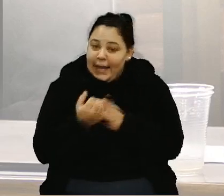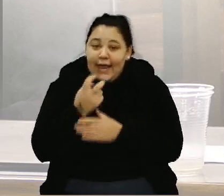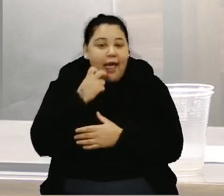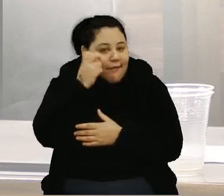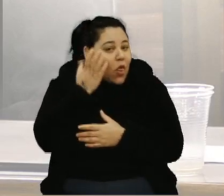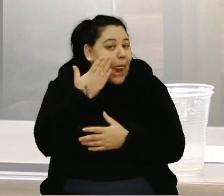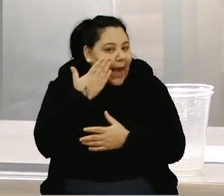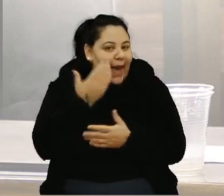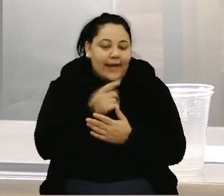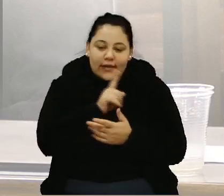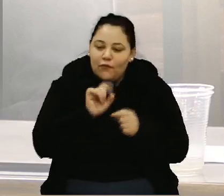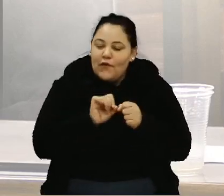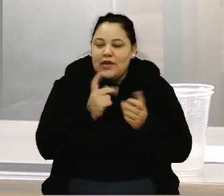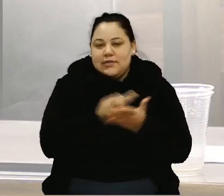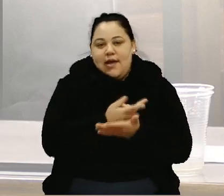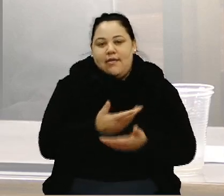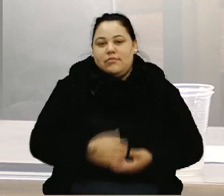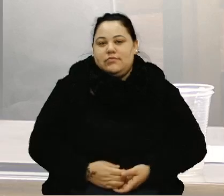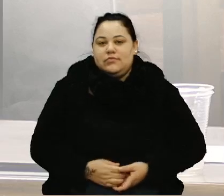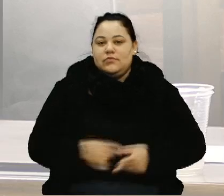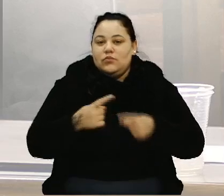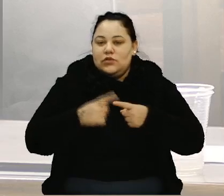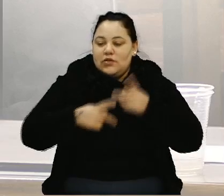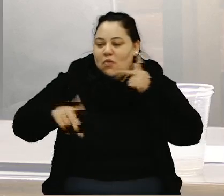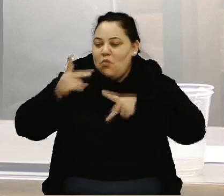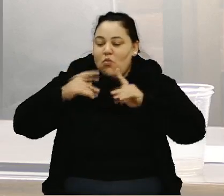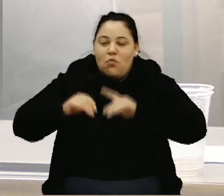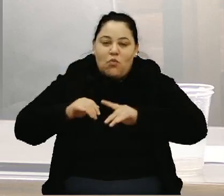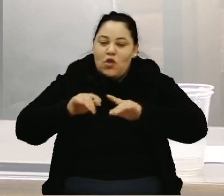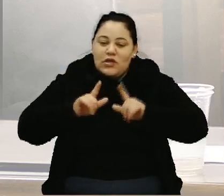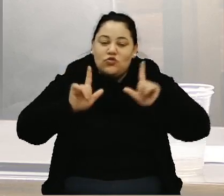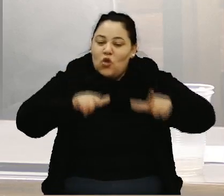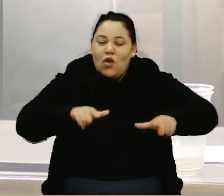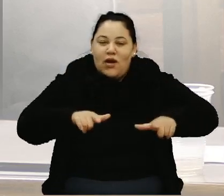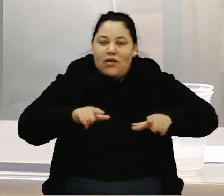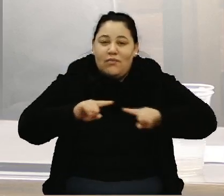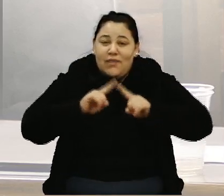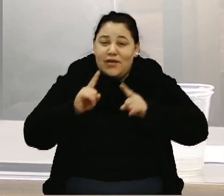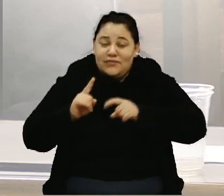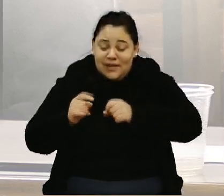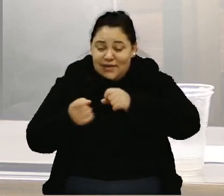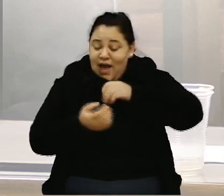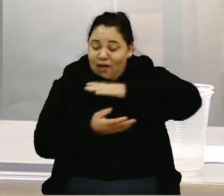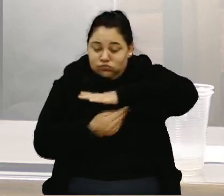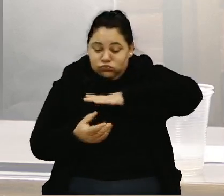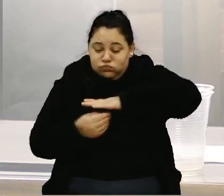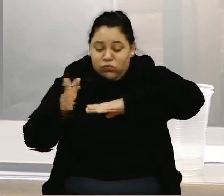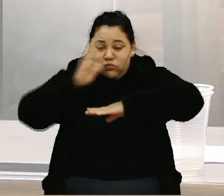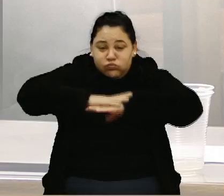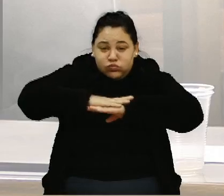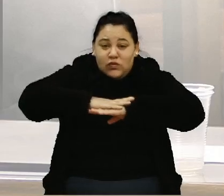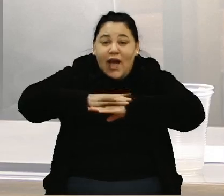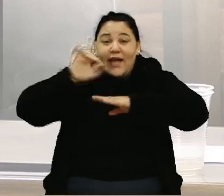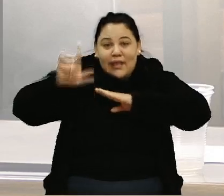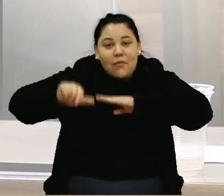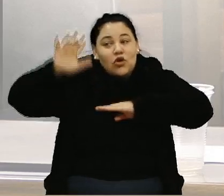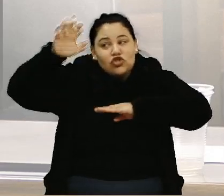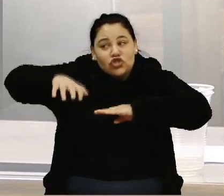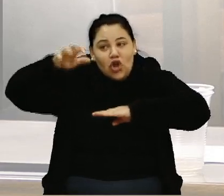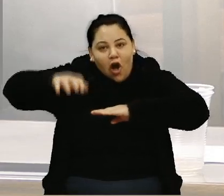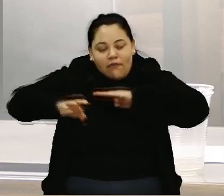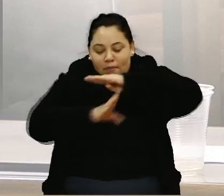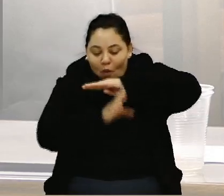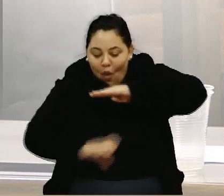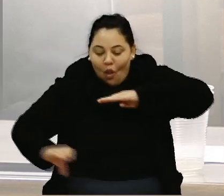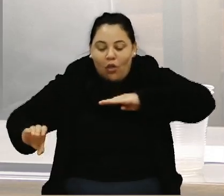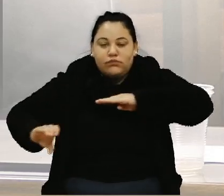mais isso. Porque vai poluir o quê? Não somente essa localidade São Virgílio. Vai entupir a Boca de Lobo, que vai entupir toda a canalização, que vai levar